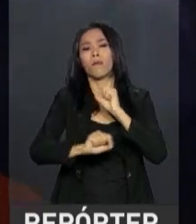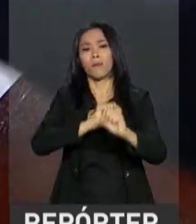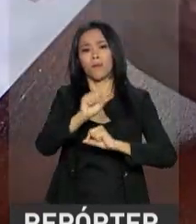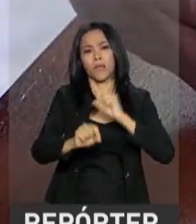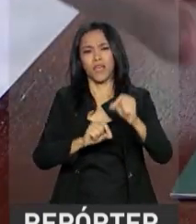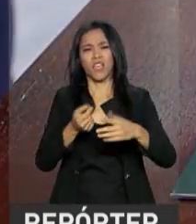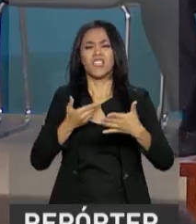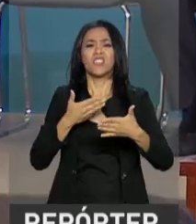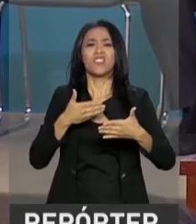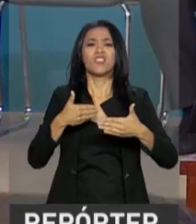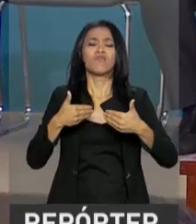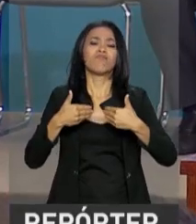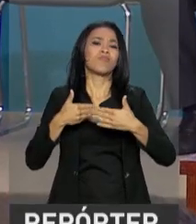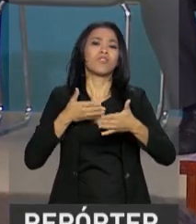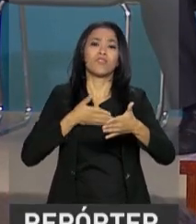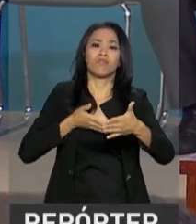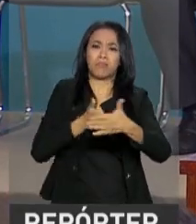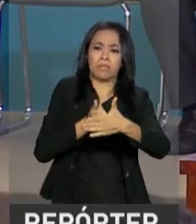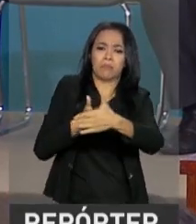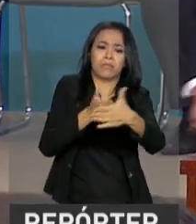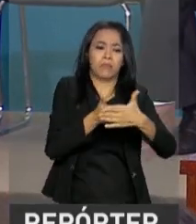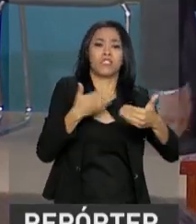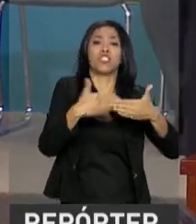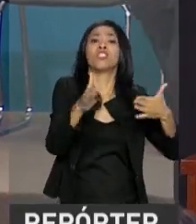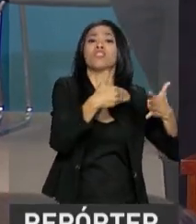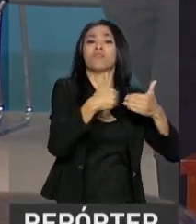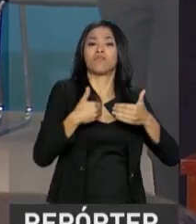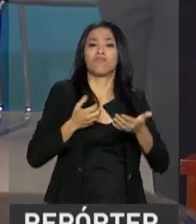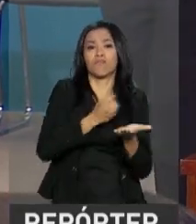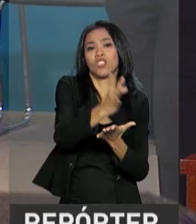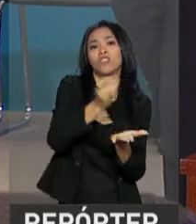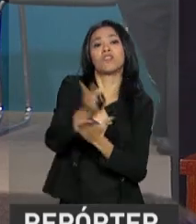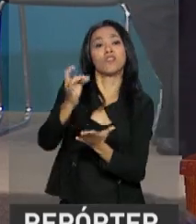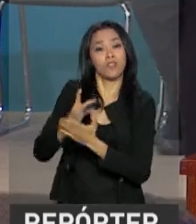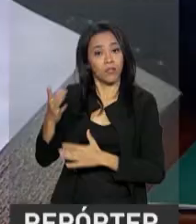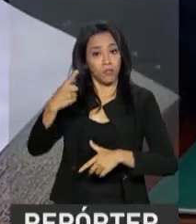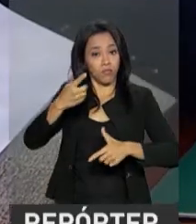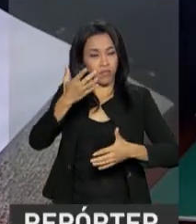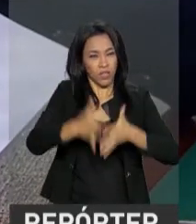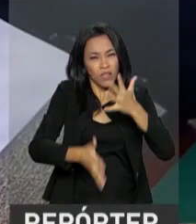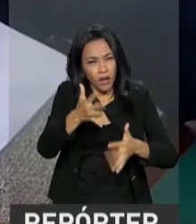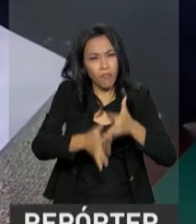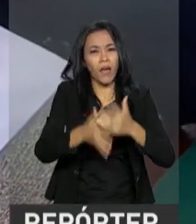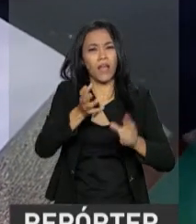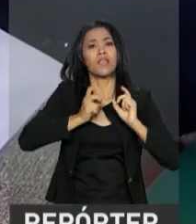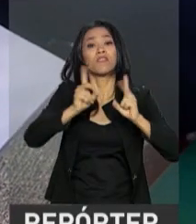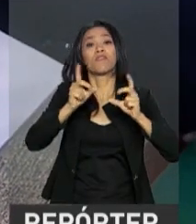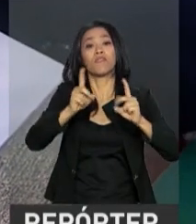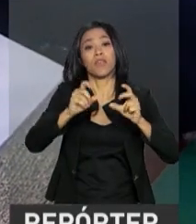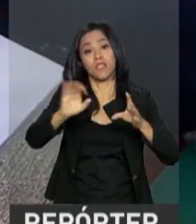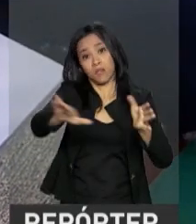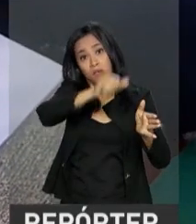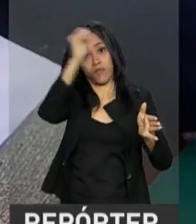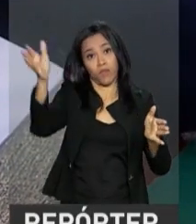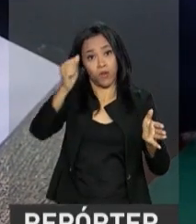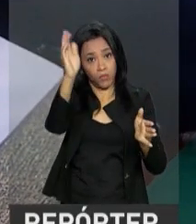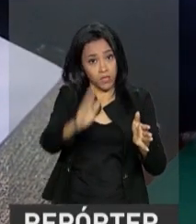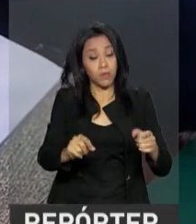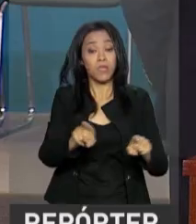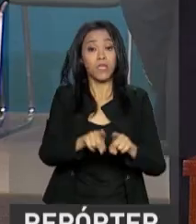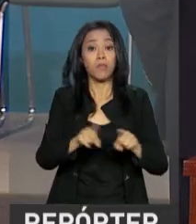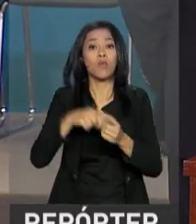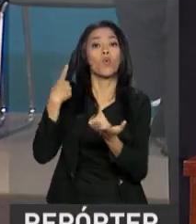nas exportações e importações e aposta na efetivação do acordo comercial entre o mercosul ea união